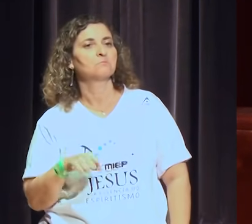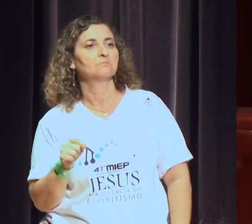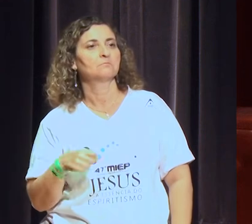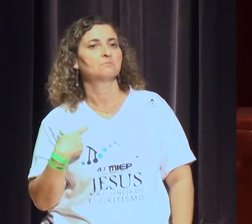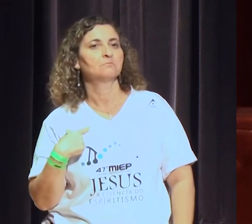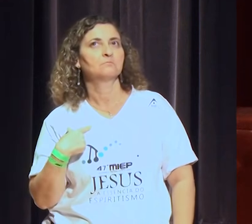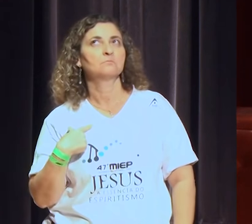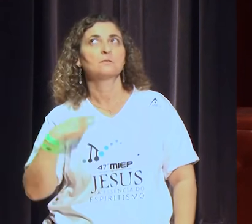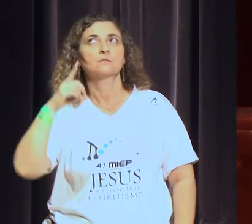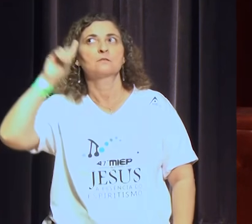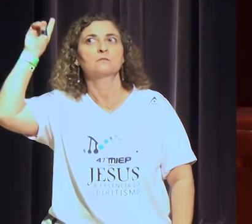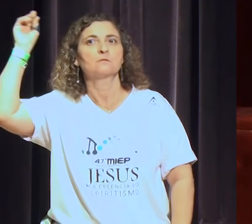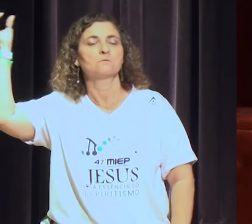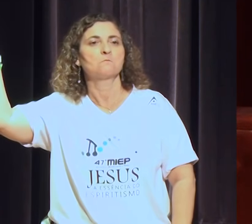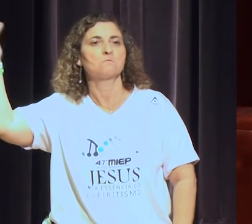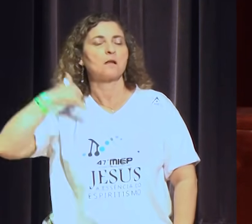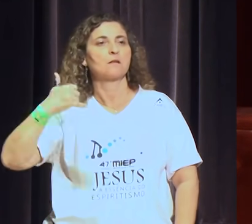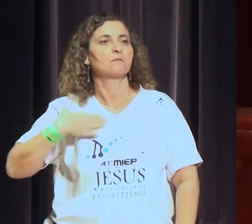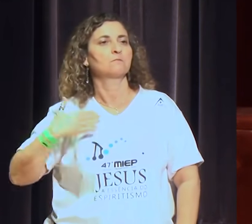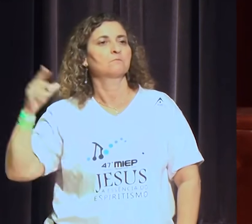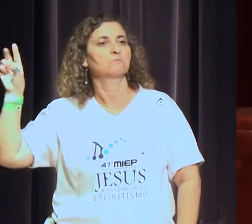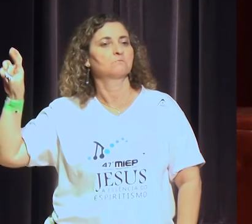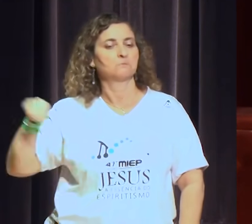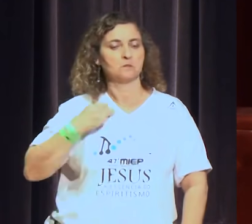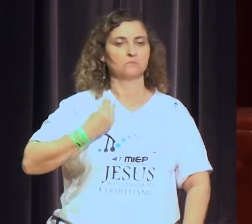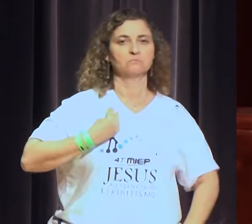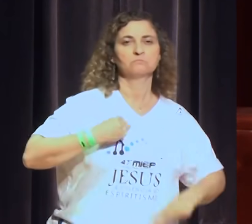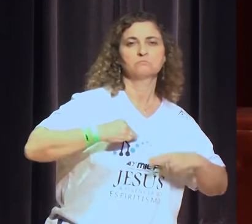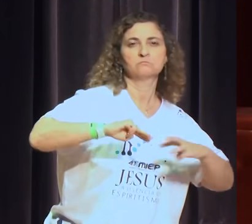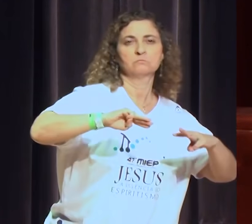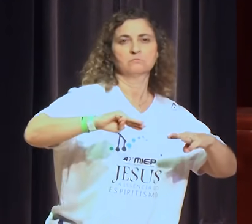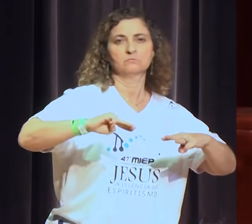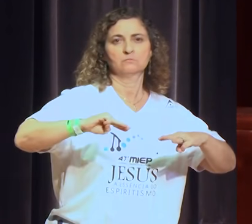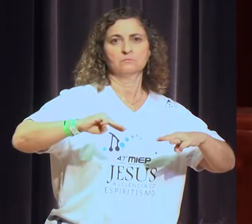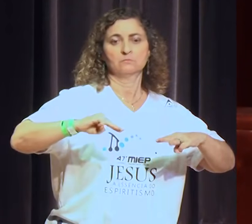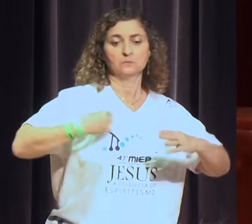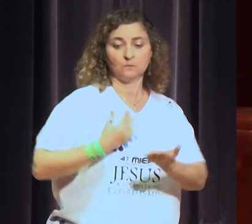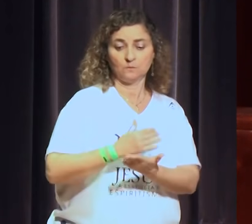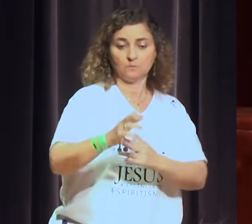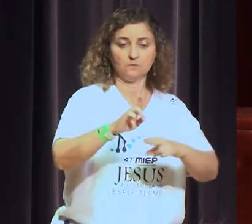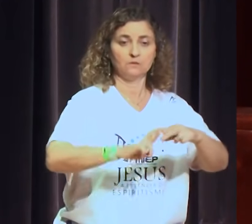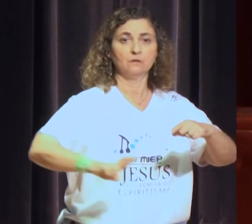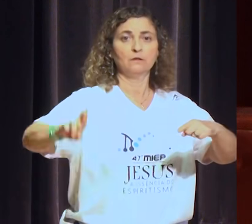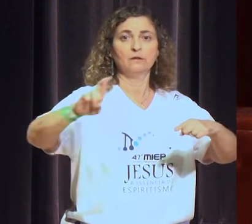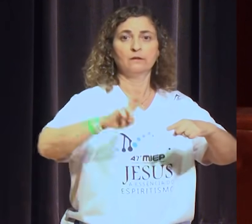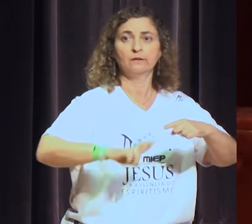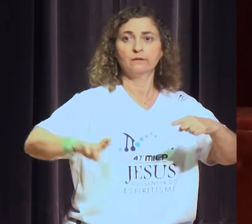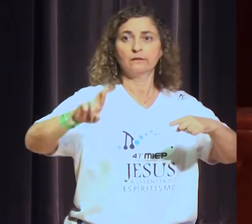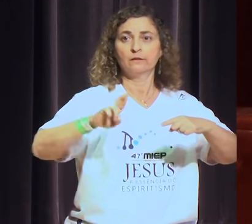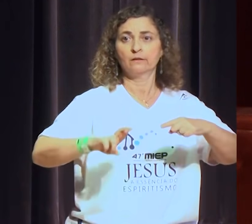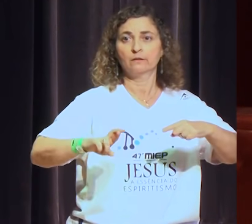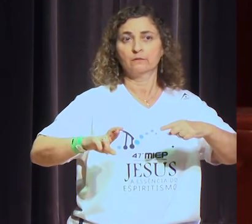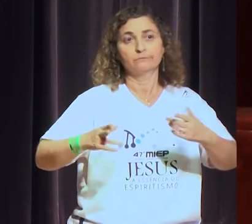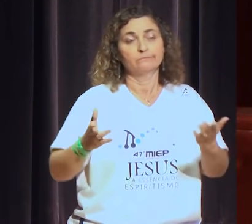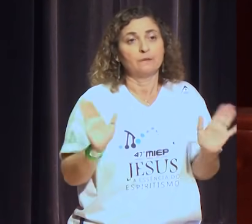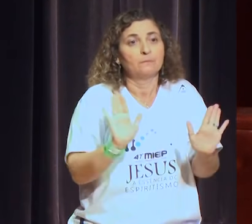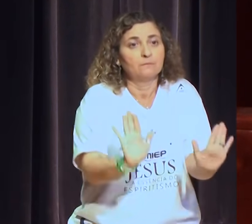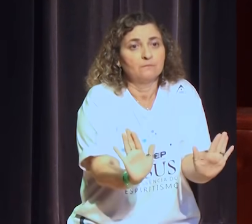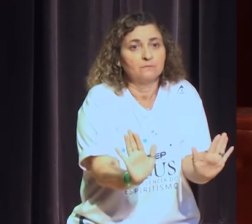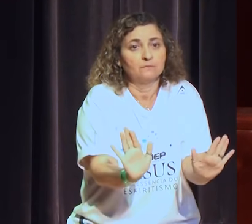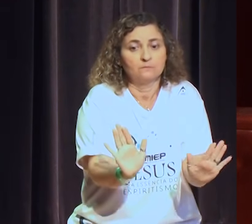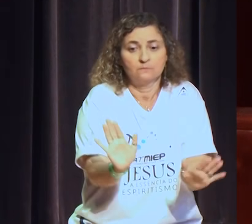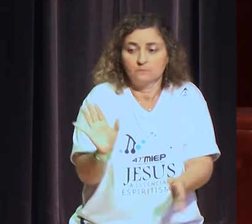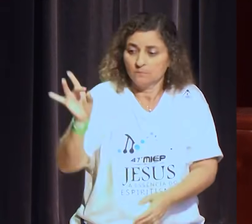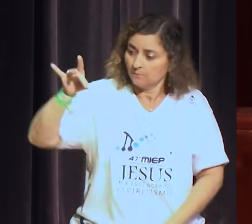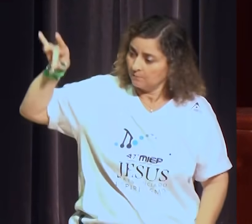não é. E ele, sou. Vou fundar uma religião. E